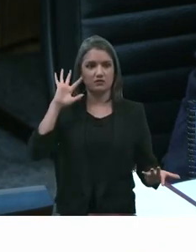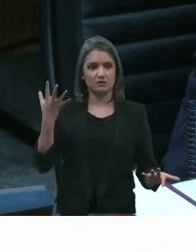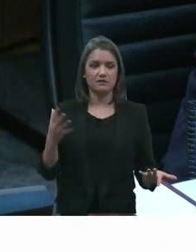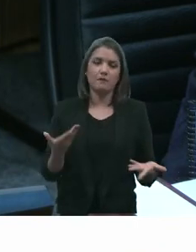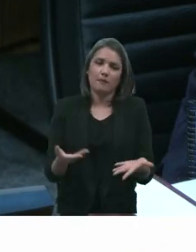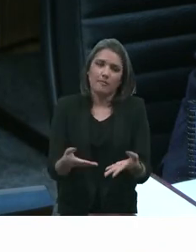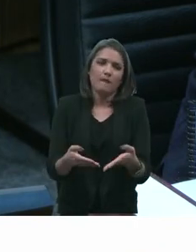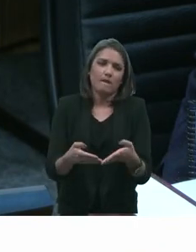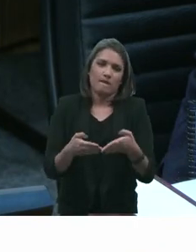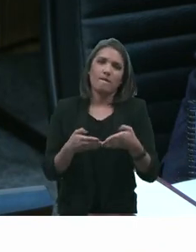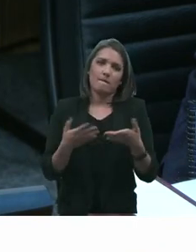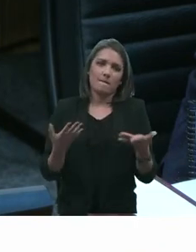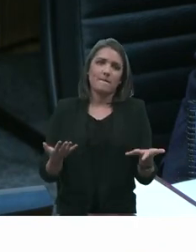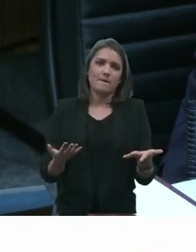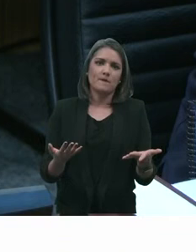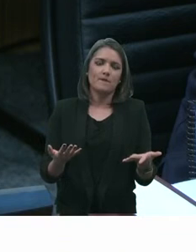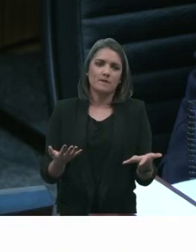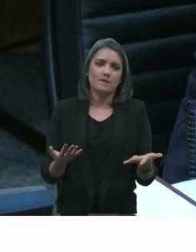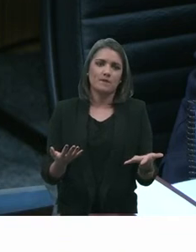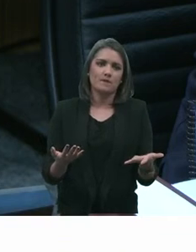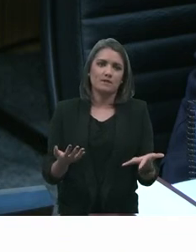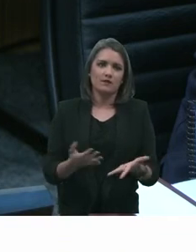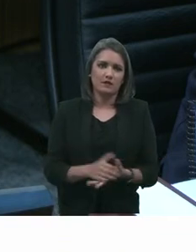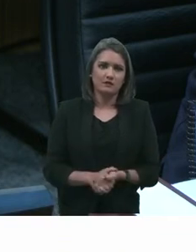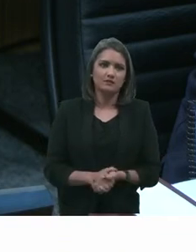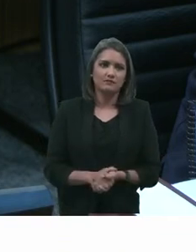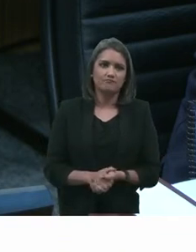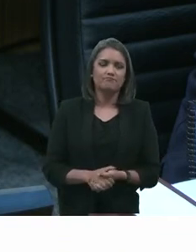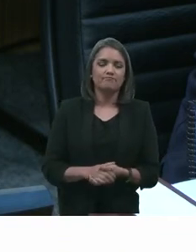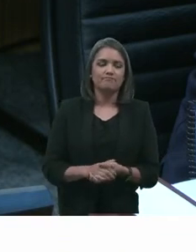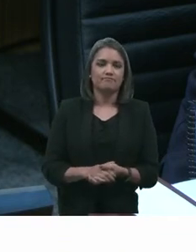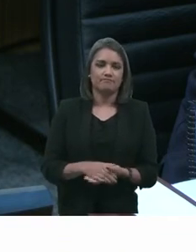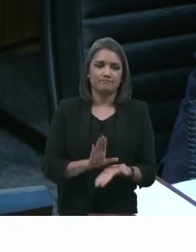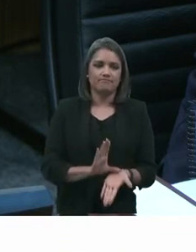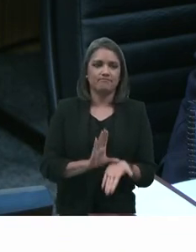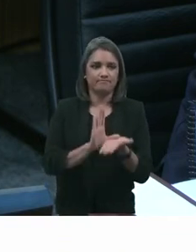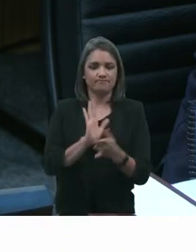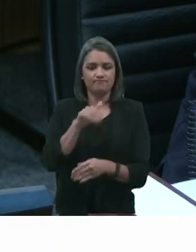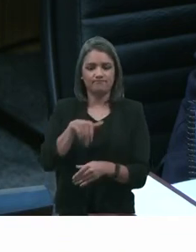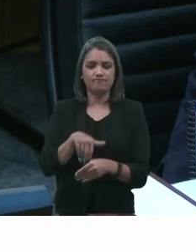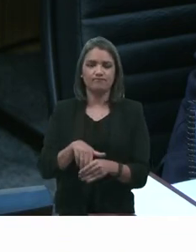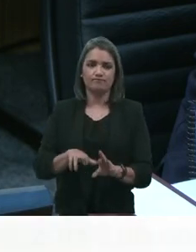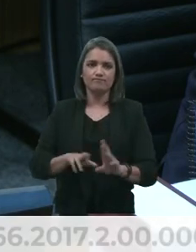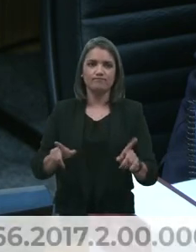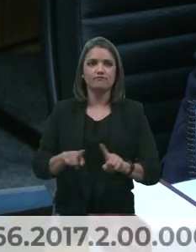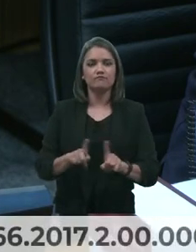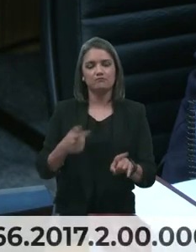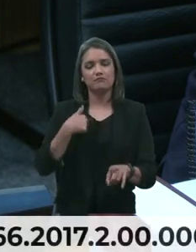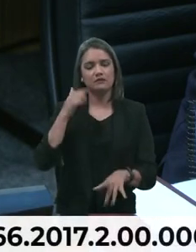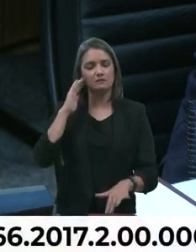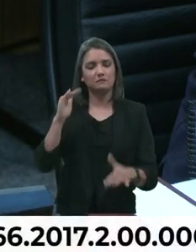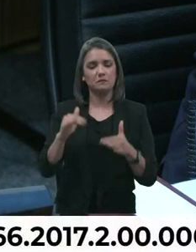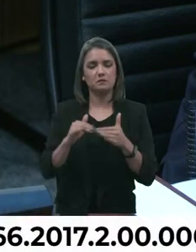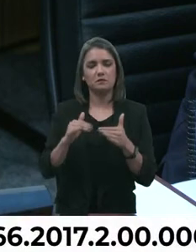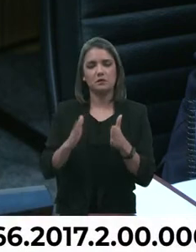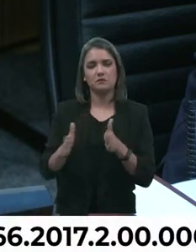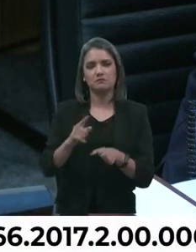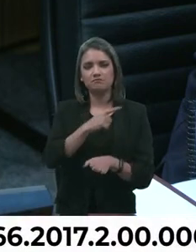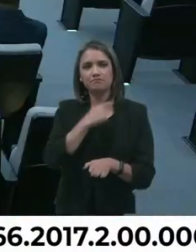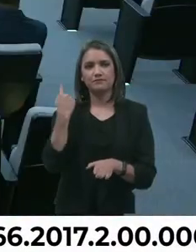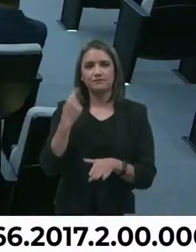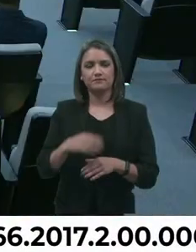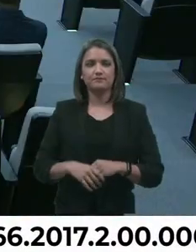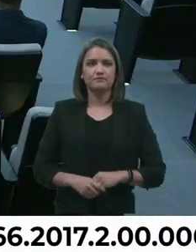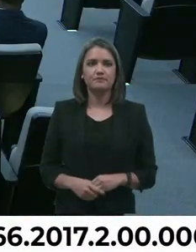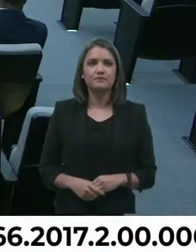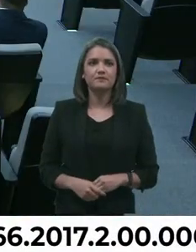a máxima vênia aos ilustres conselheiros que votaram em sentido contrário, mas eu estou acolhendo a prescrição, presidente.